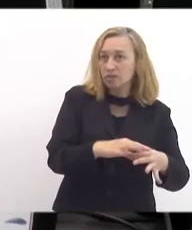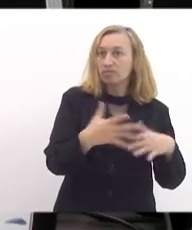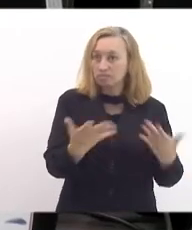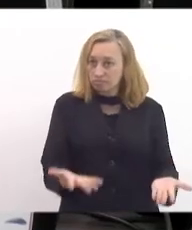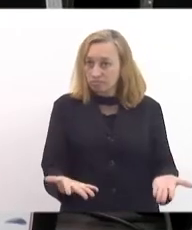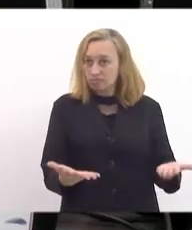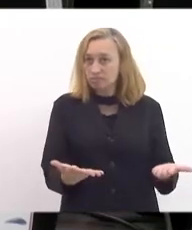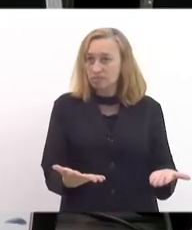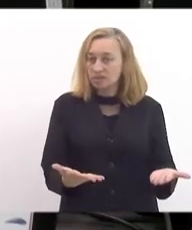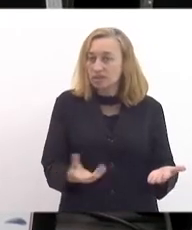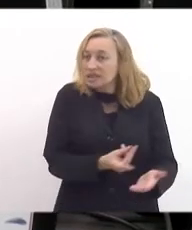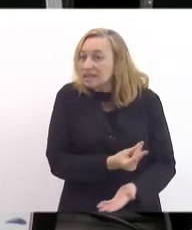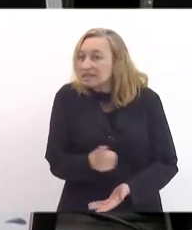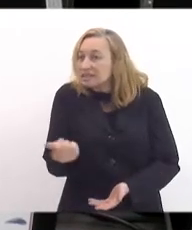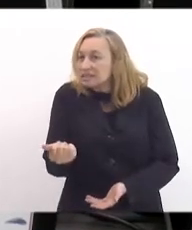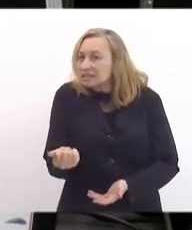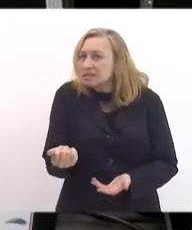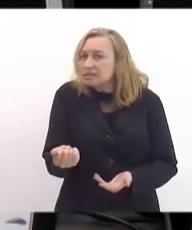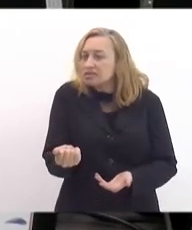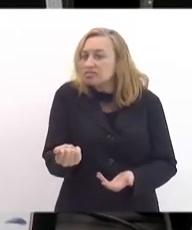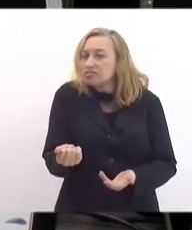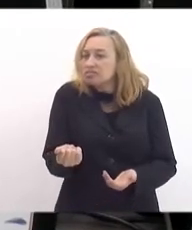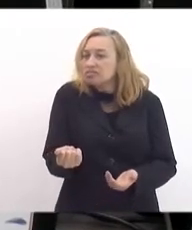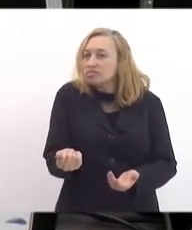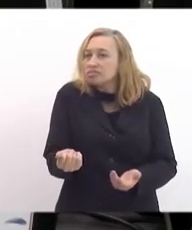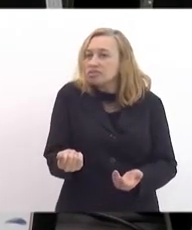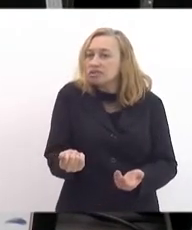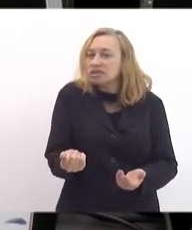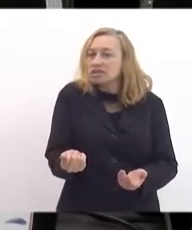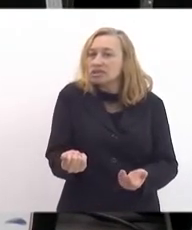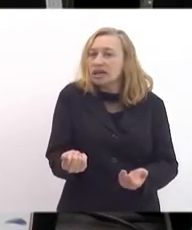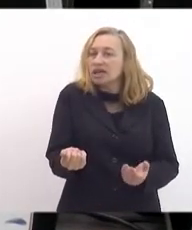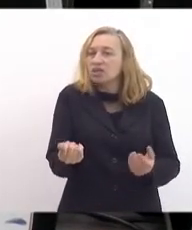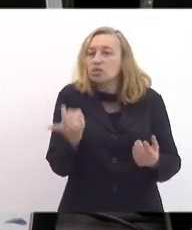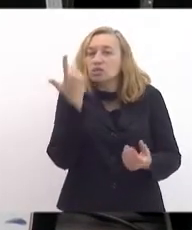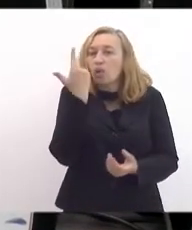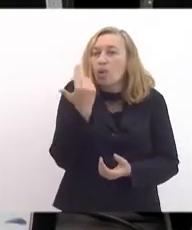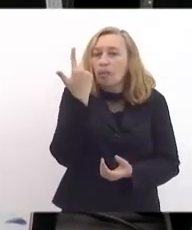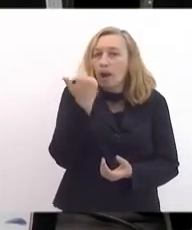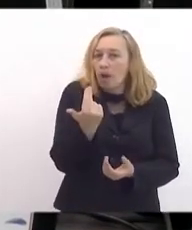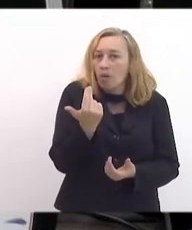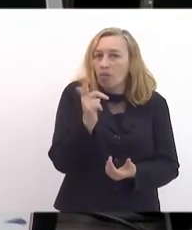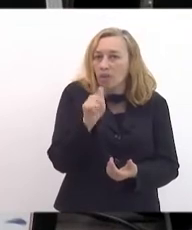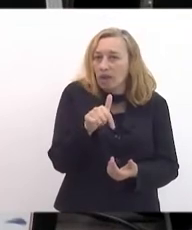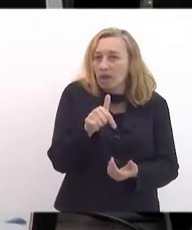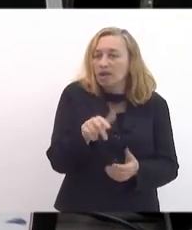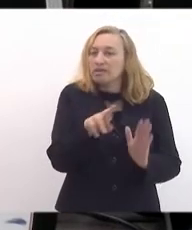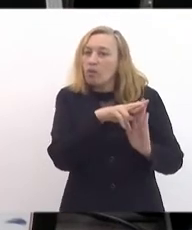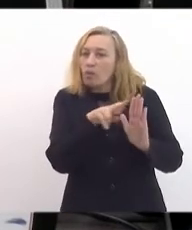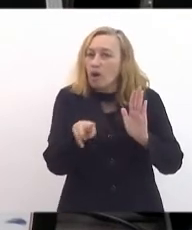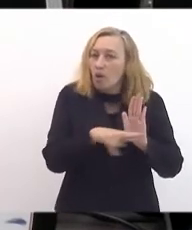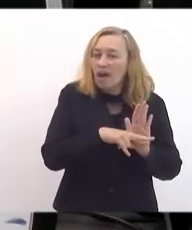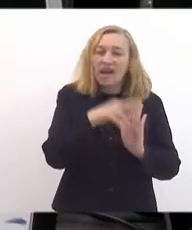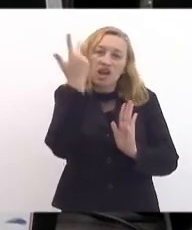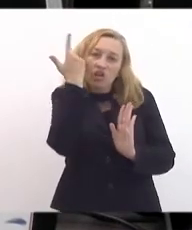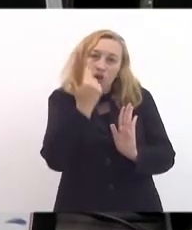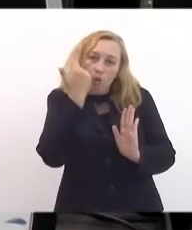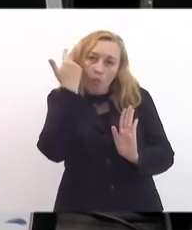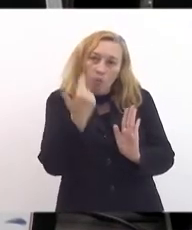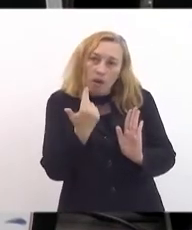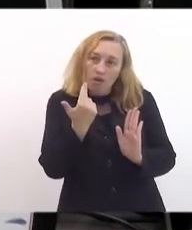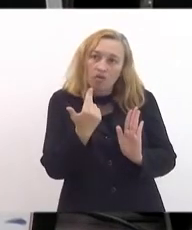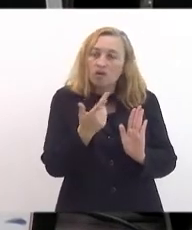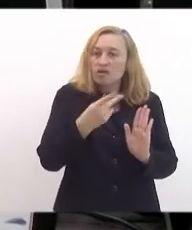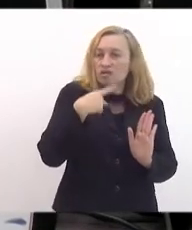essa saída da situação da normalidade né você seja eu tenho uma regra normal né E